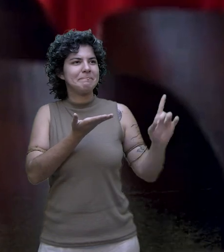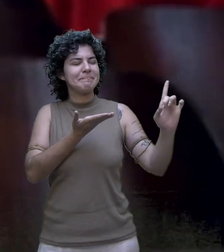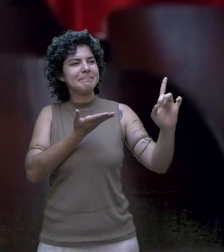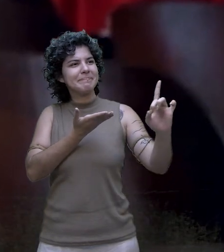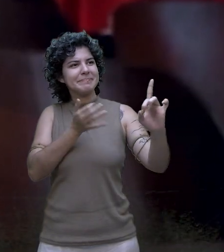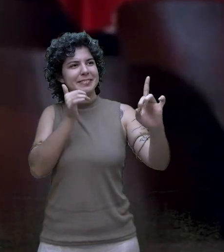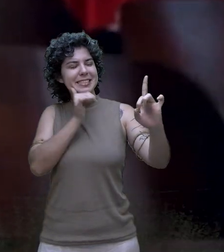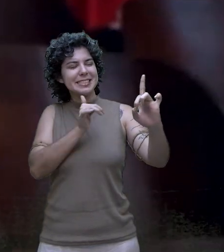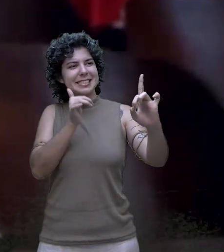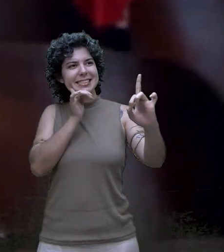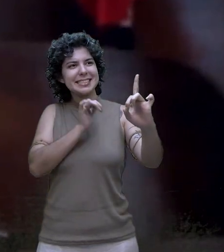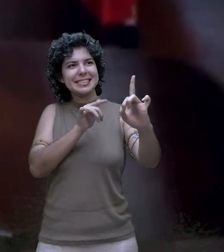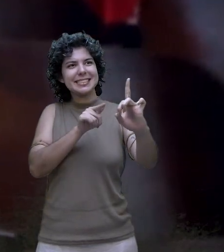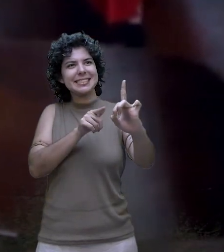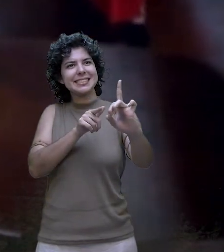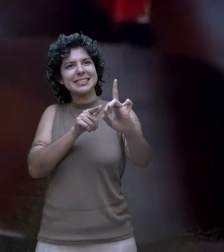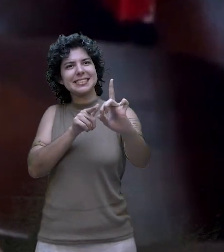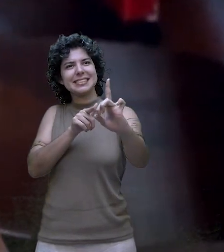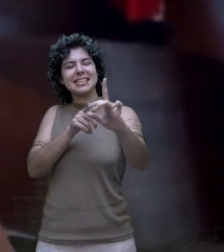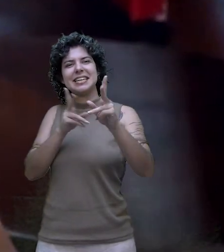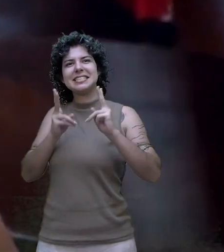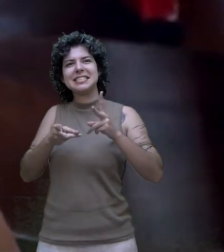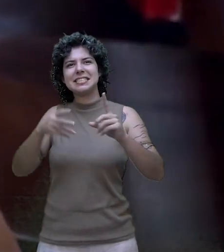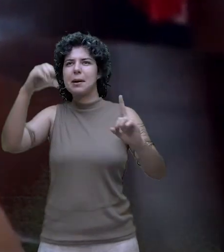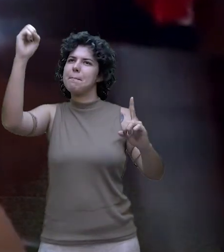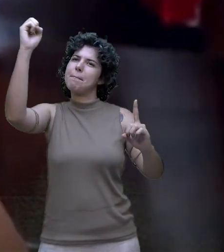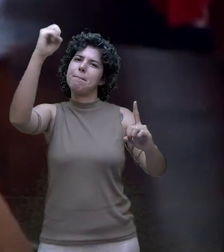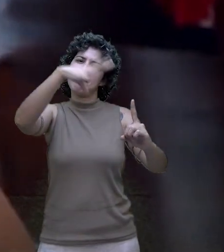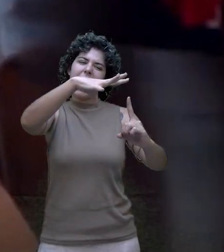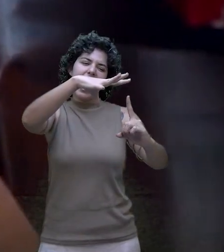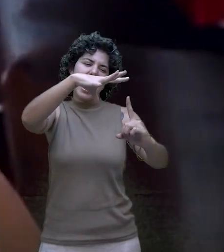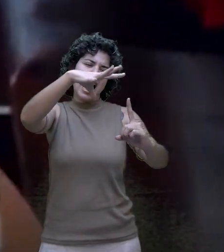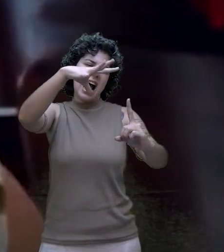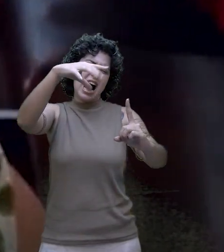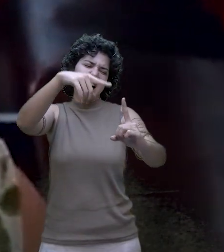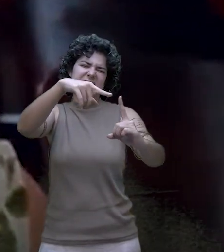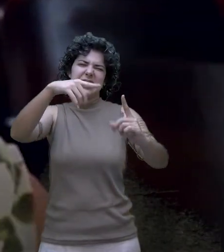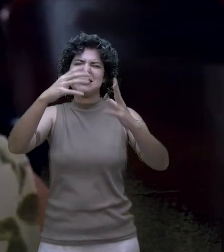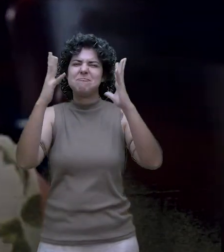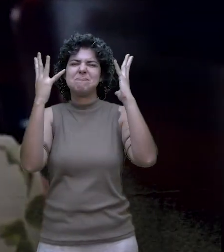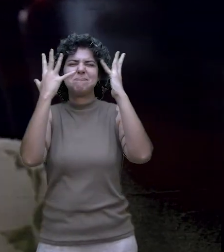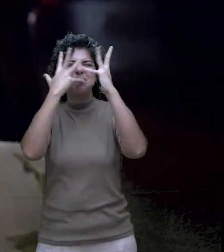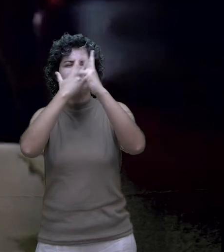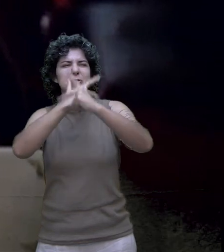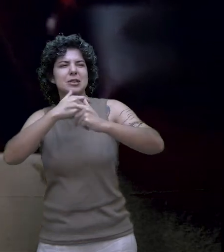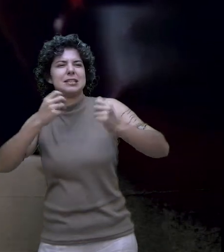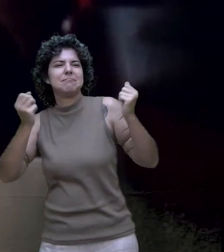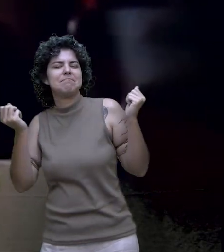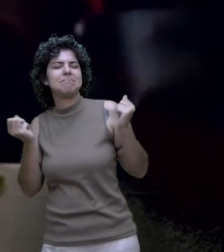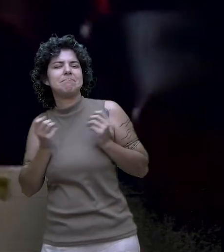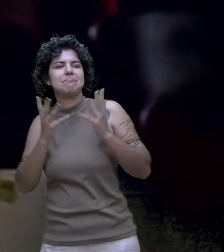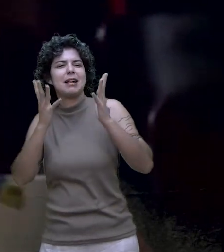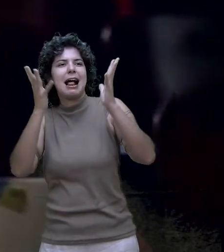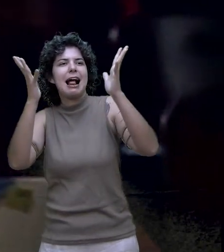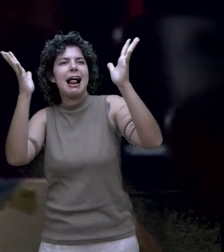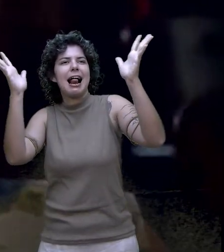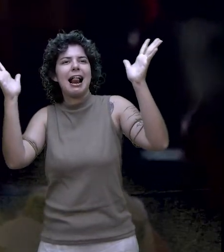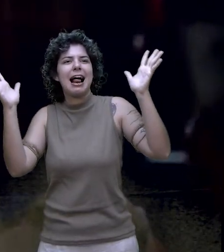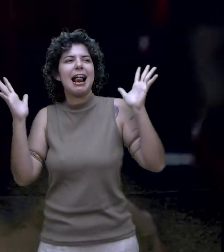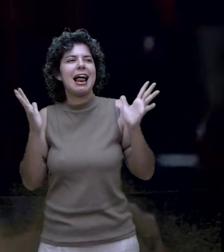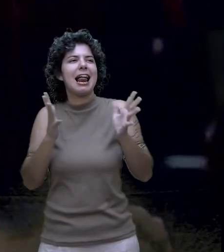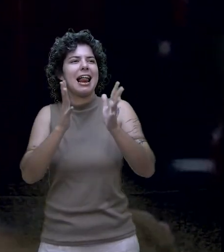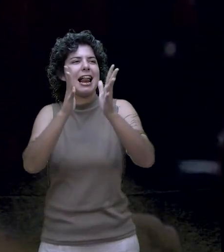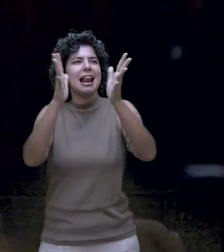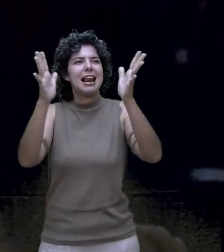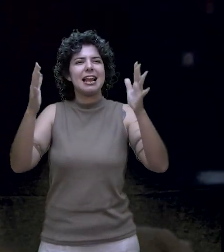A mocinha sempre aparece com uma luz que é pra ficar bem bonita. E cada vez mais de perto, que é pra gente ficar gostando cada